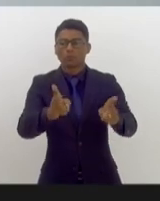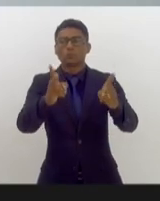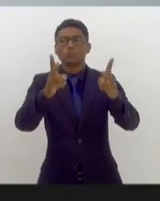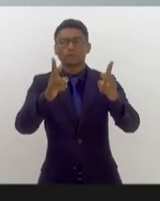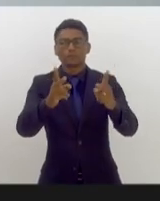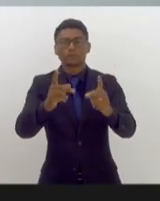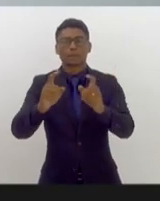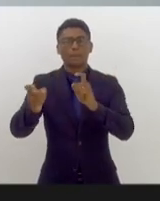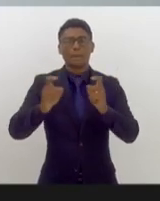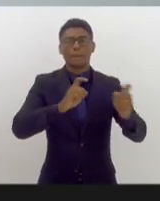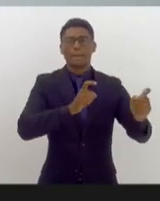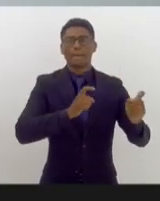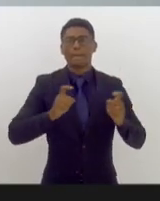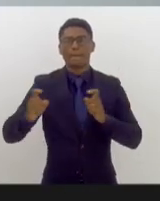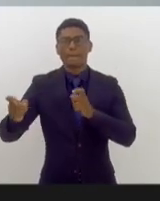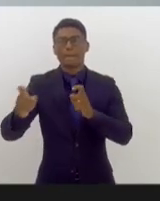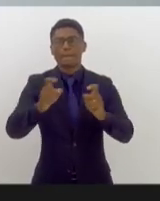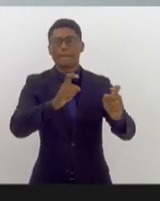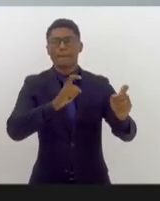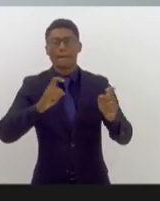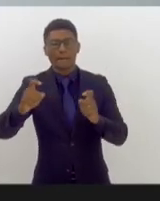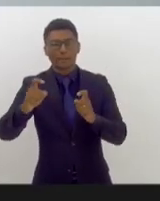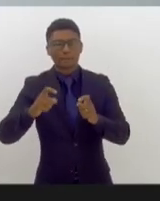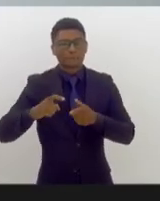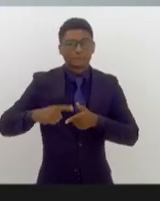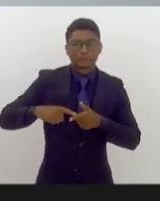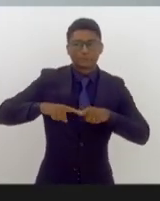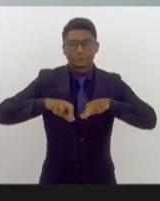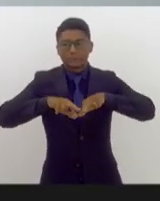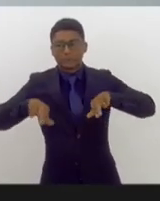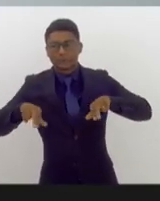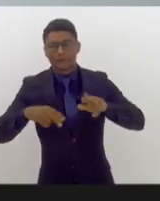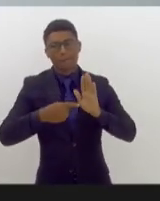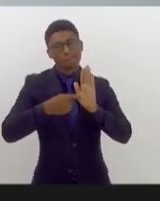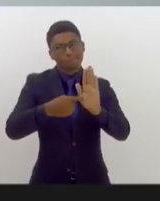esse debate, trazendo essas problemáticas para